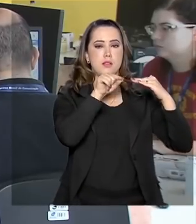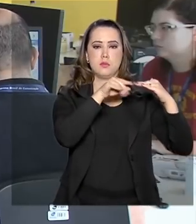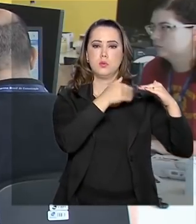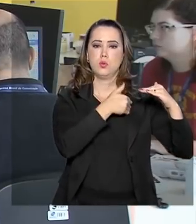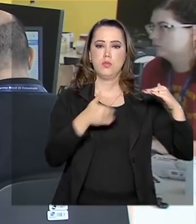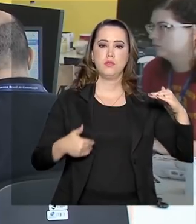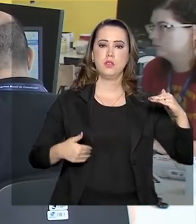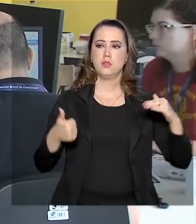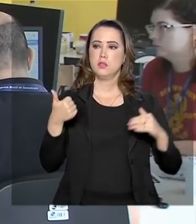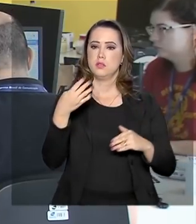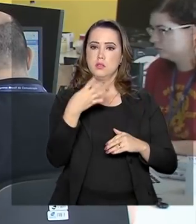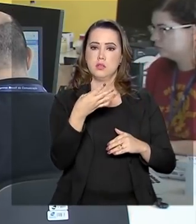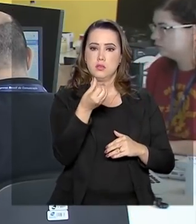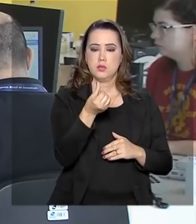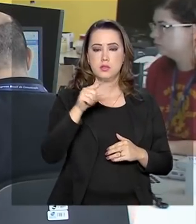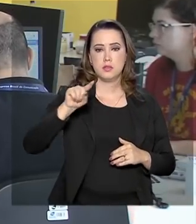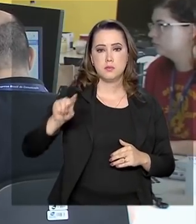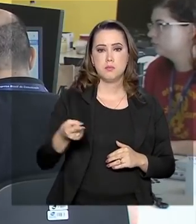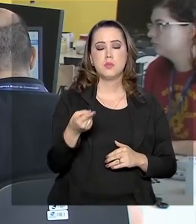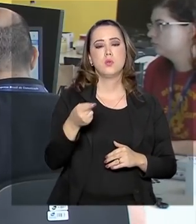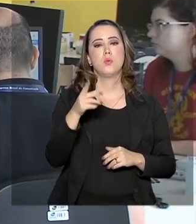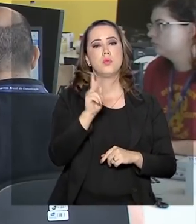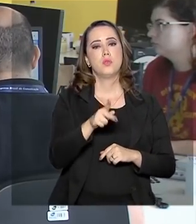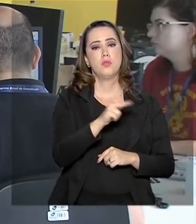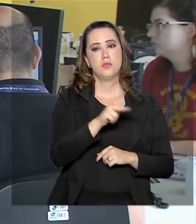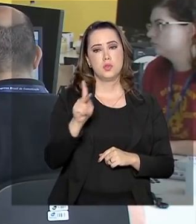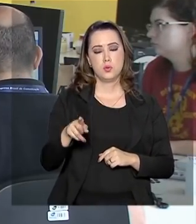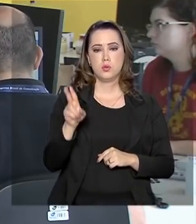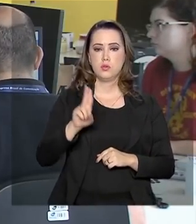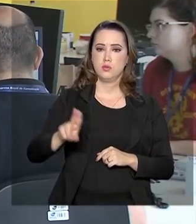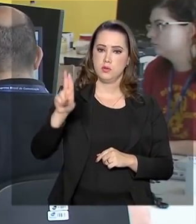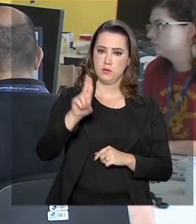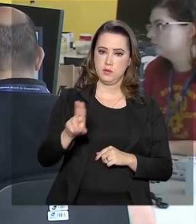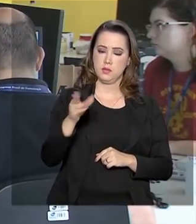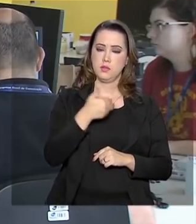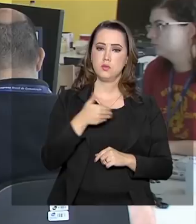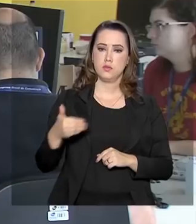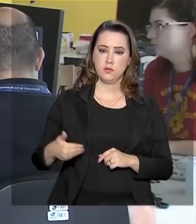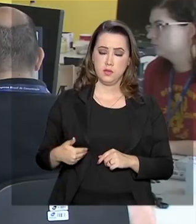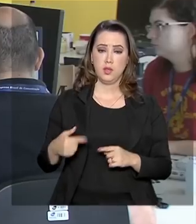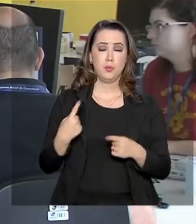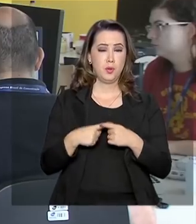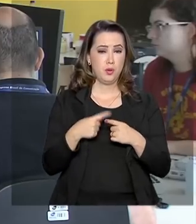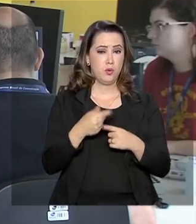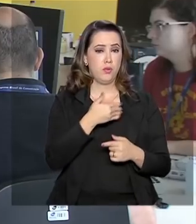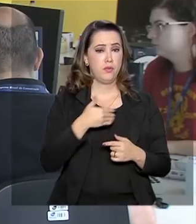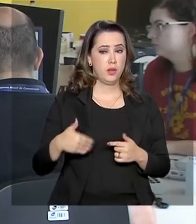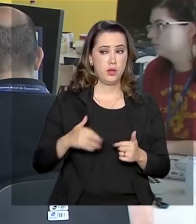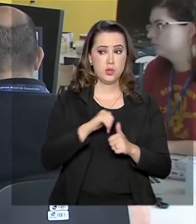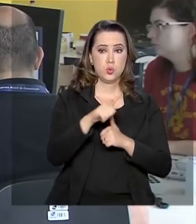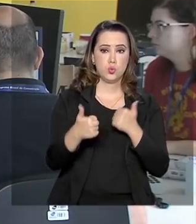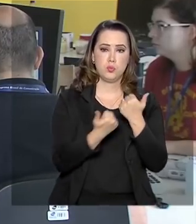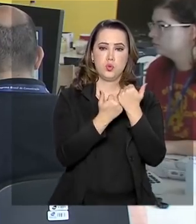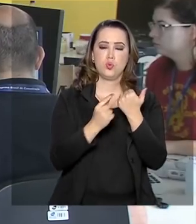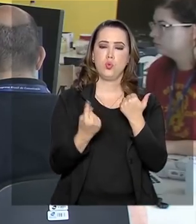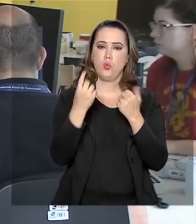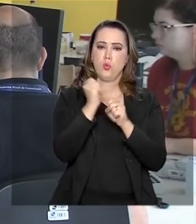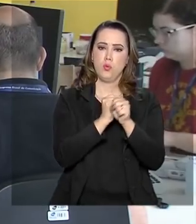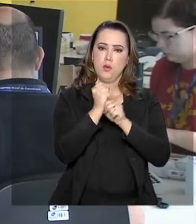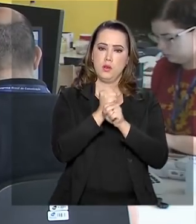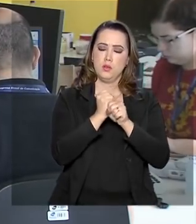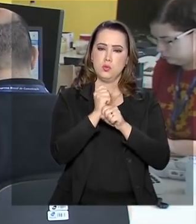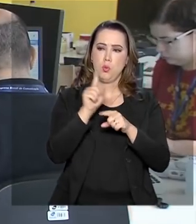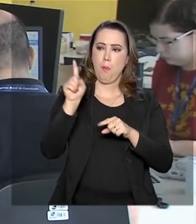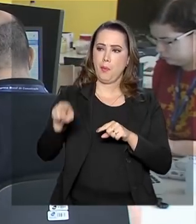146 mil professores das universidades públicas federais. O governo quer substituir em um ano o ponto dos servidores